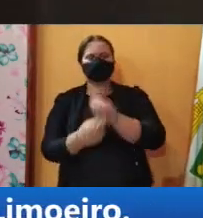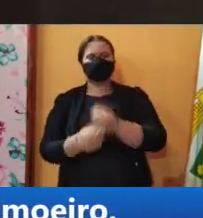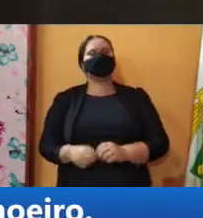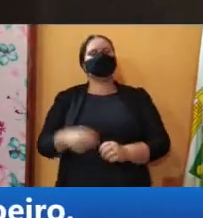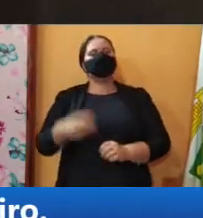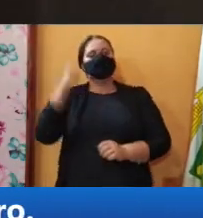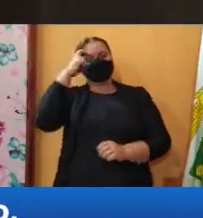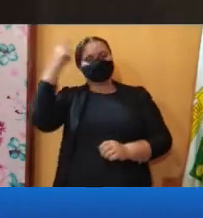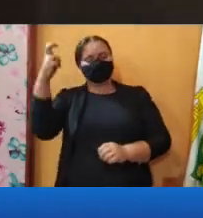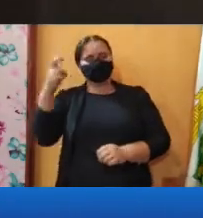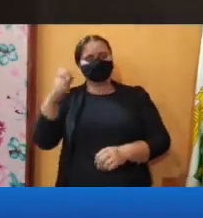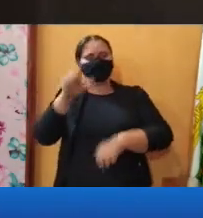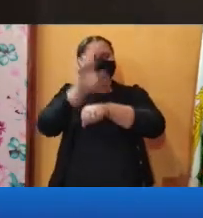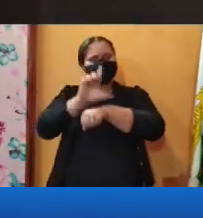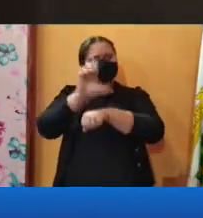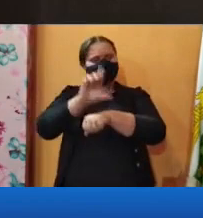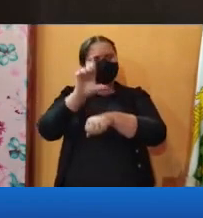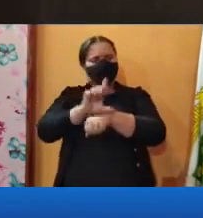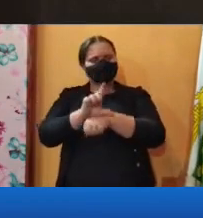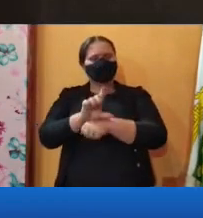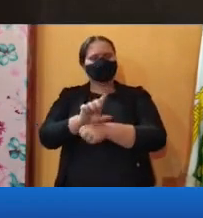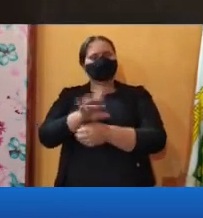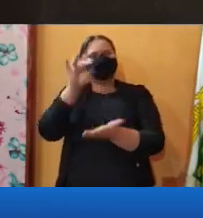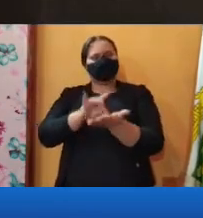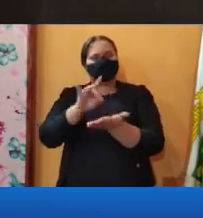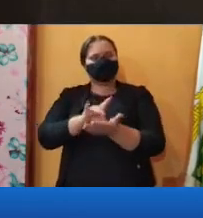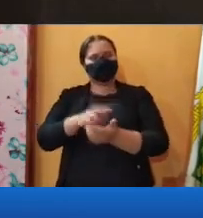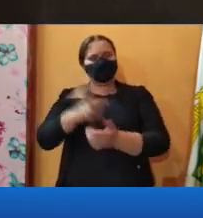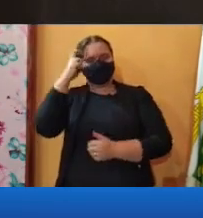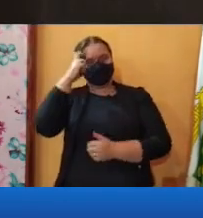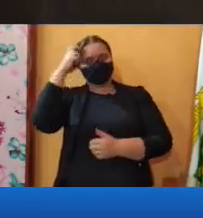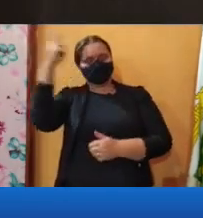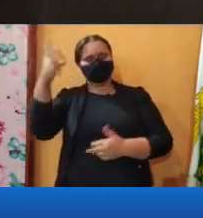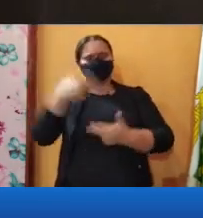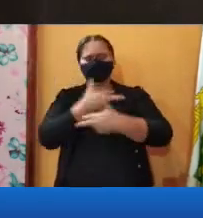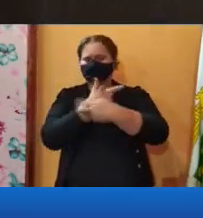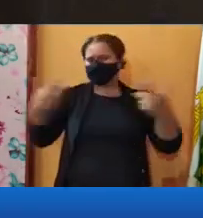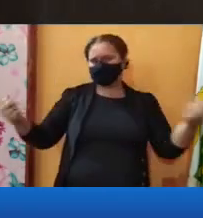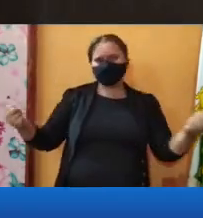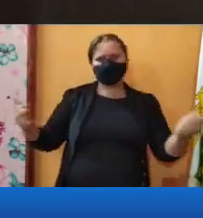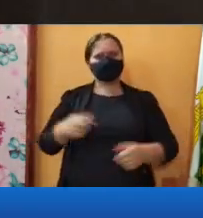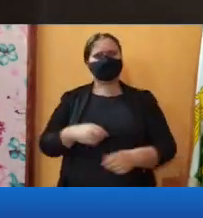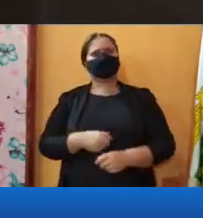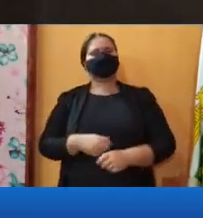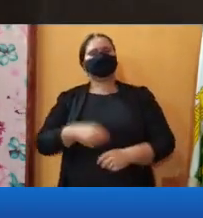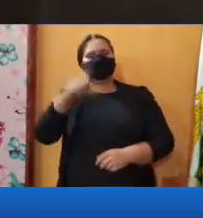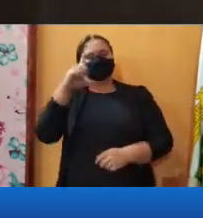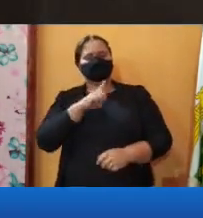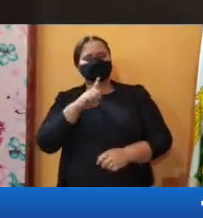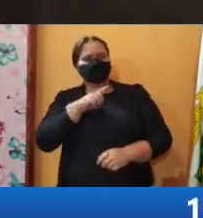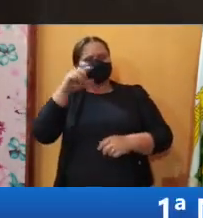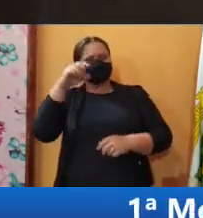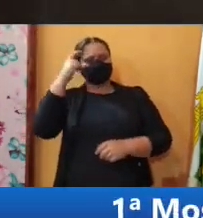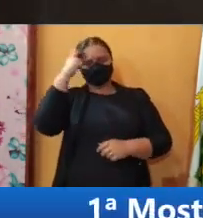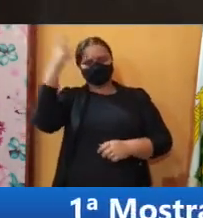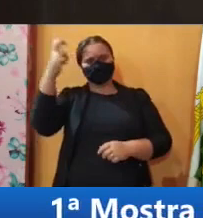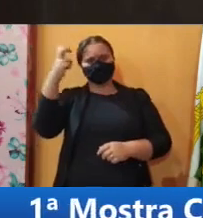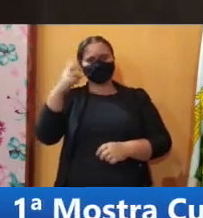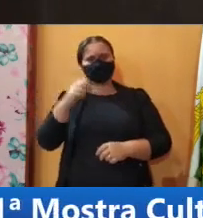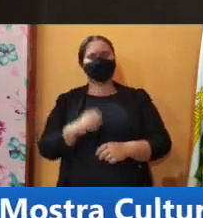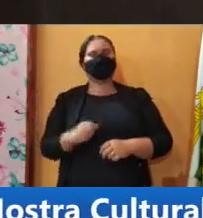onde eu considero Limoeiro uma cidade plural, na sua diversidade cultural. A cultura ela é capaz